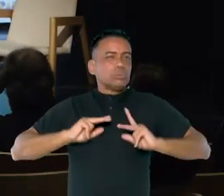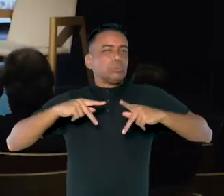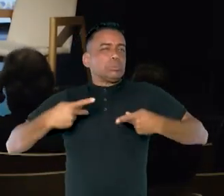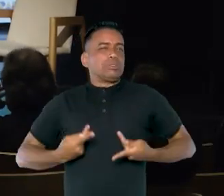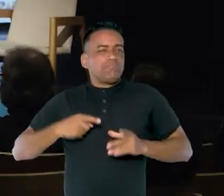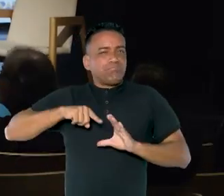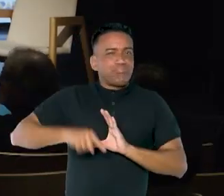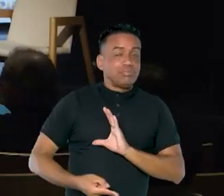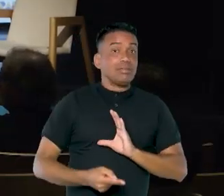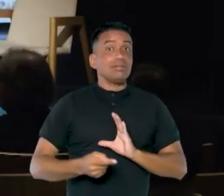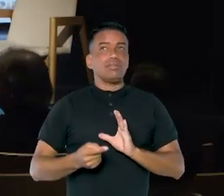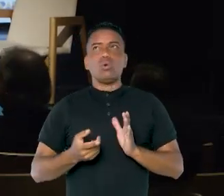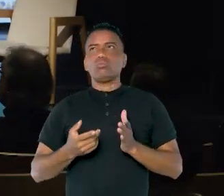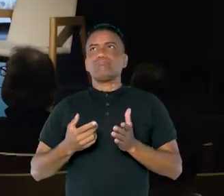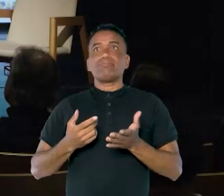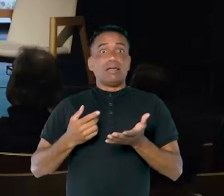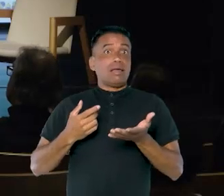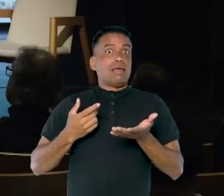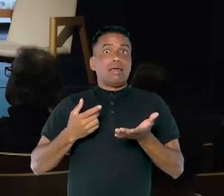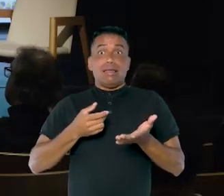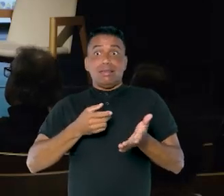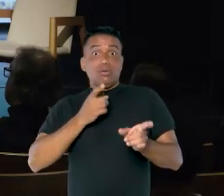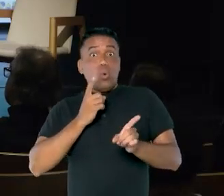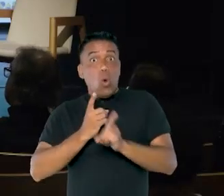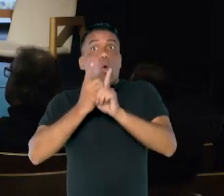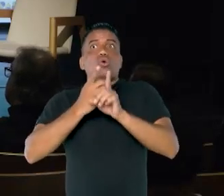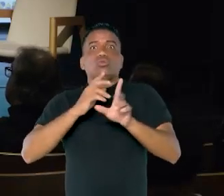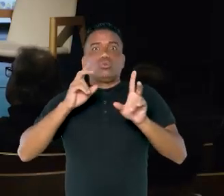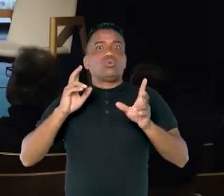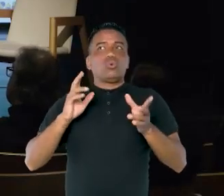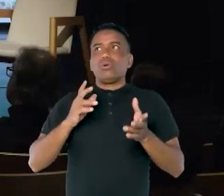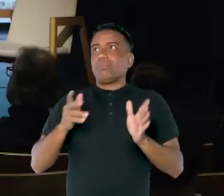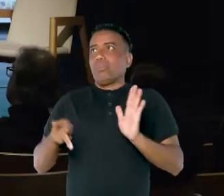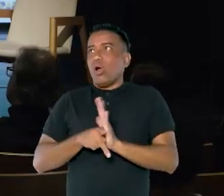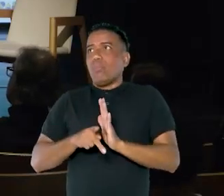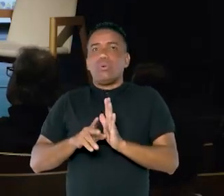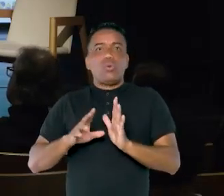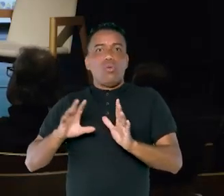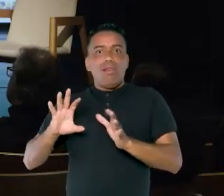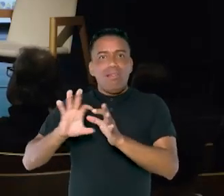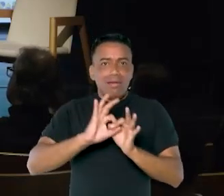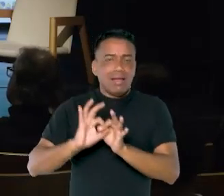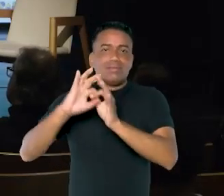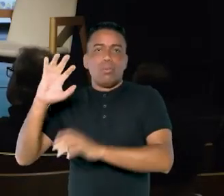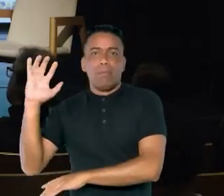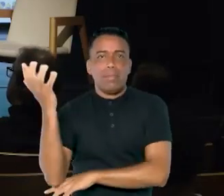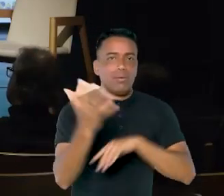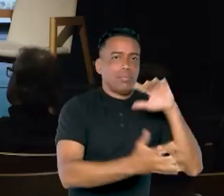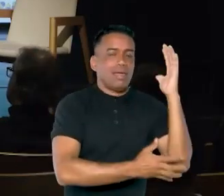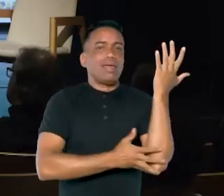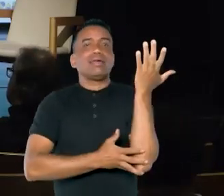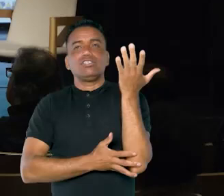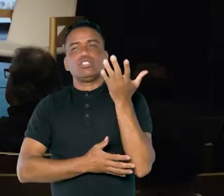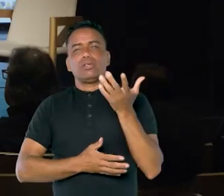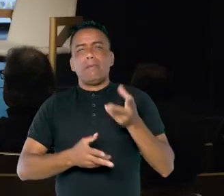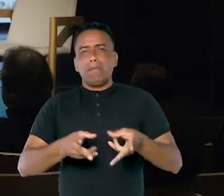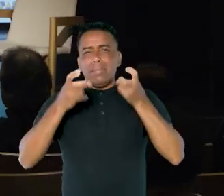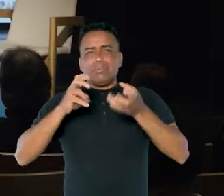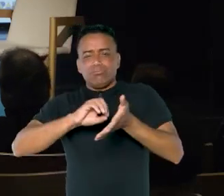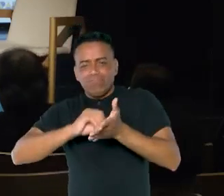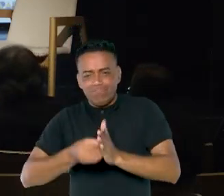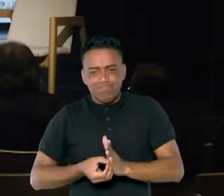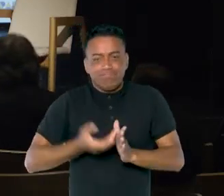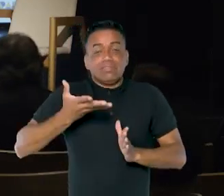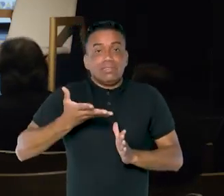com um homem de pé no palco. Ele é branco, de cabelos curtos, escuros e barba de mesmo tom. Traja calça de tom vinho,